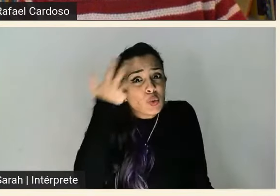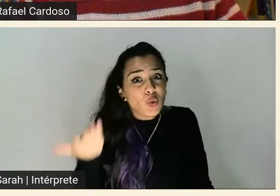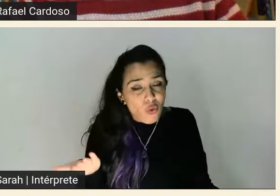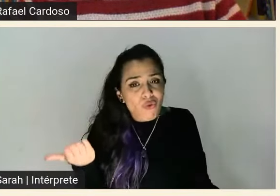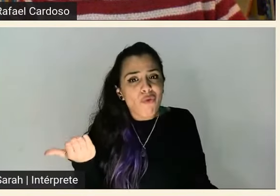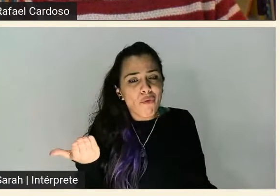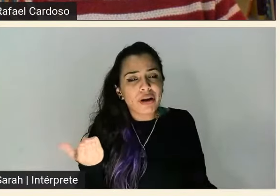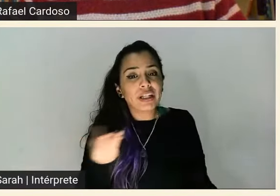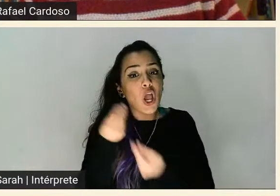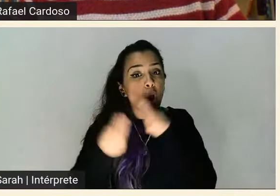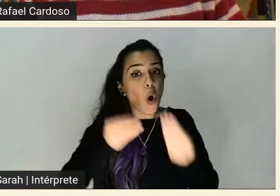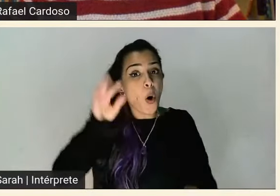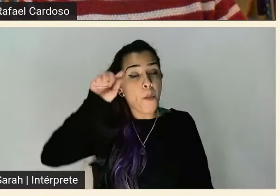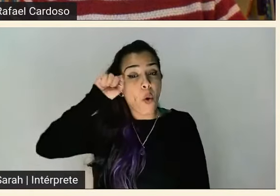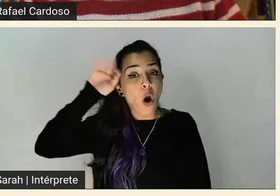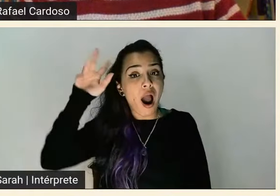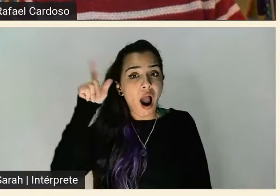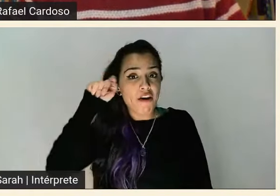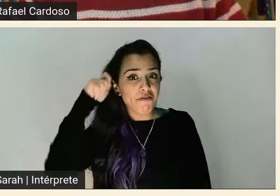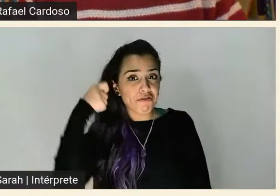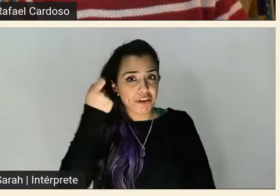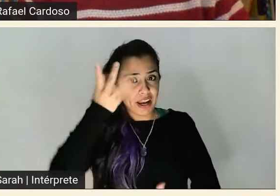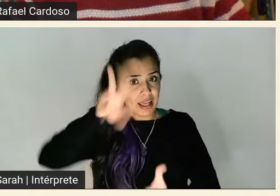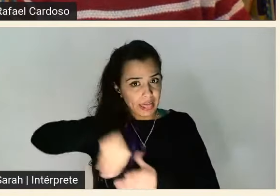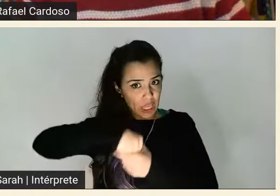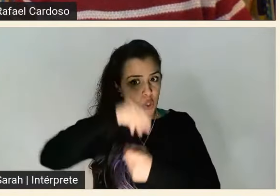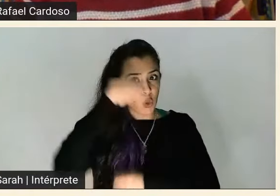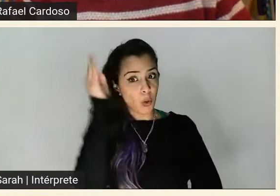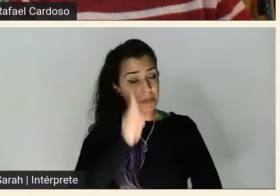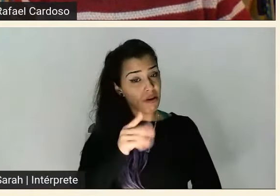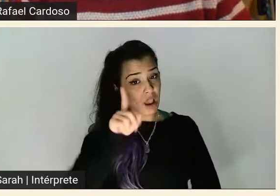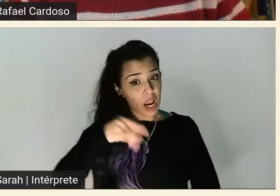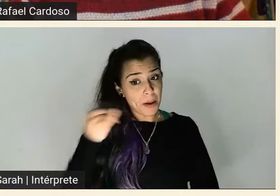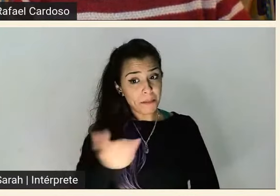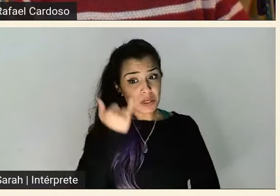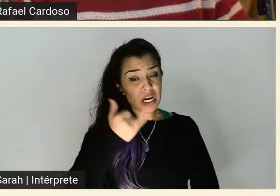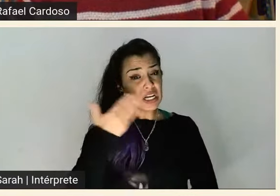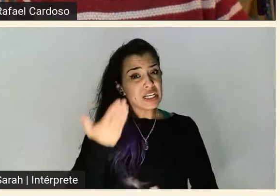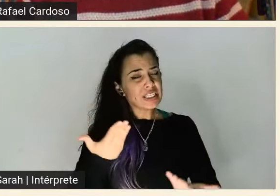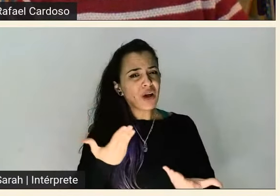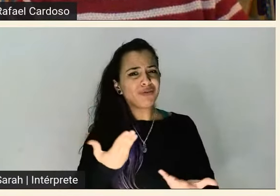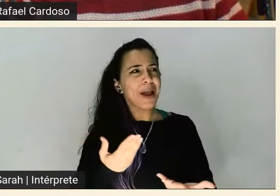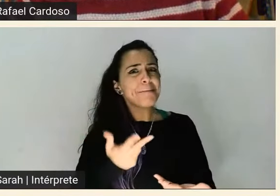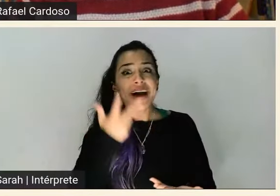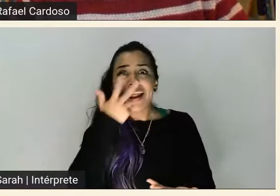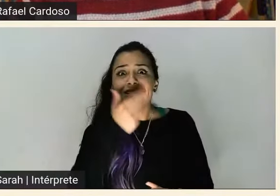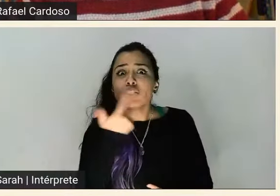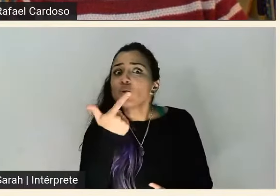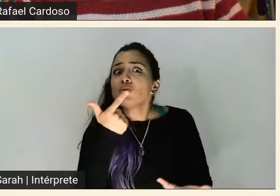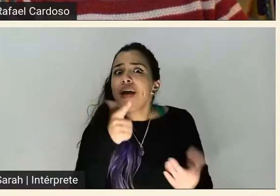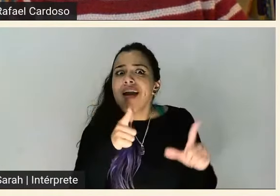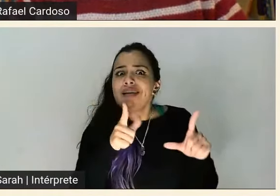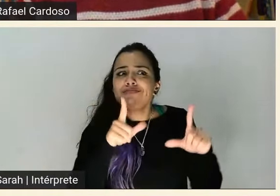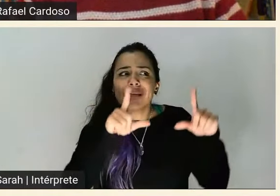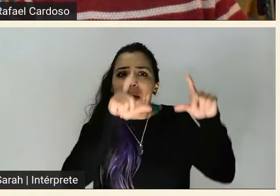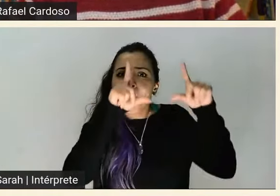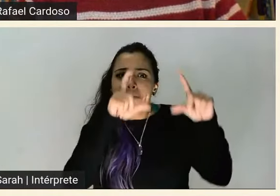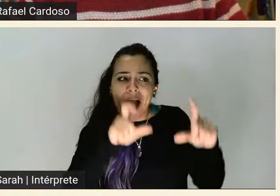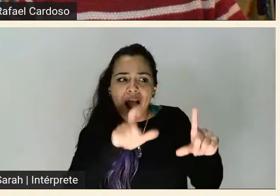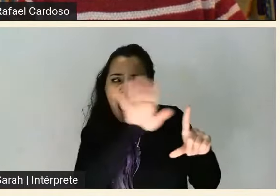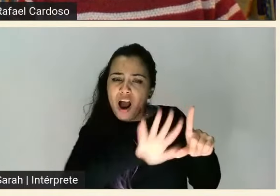da afro-brasilidade para a definição do que é Brasil, é impressionante que não tenha mais imagens, que não tenha mais milhões de imagens. Então,